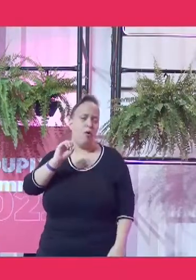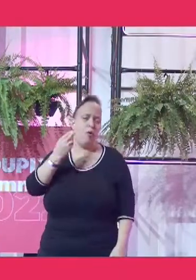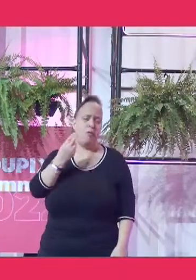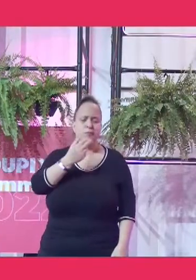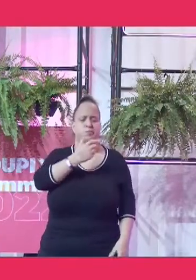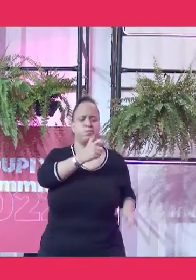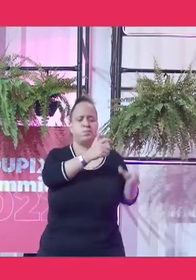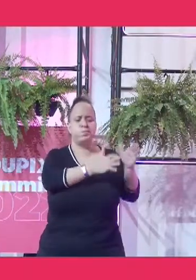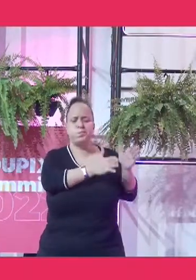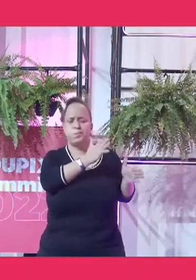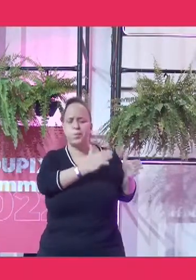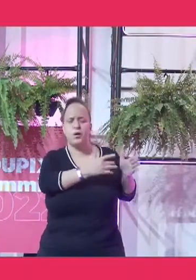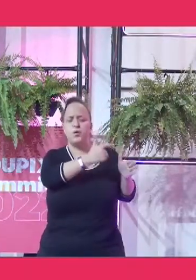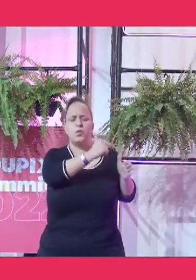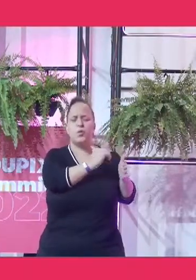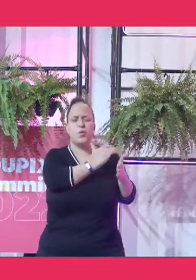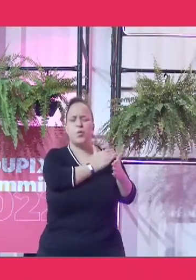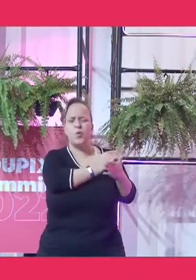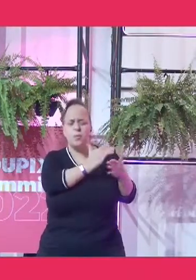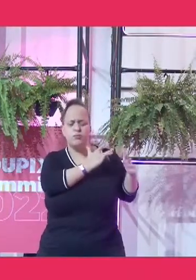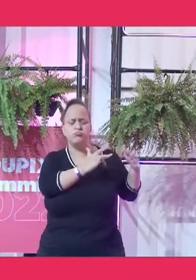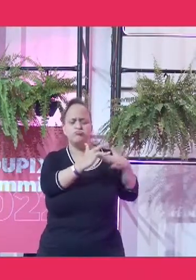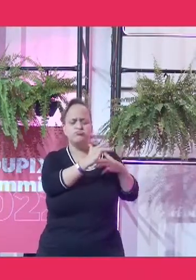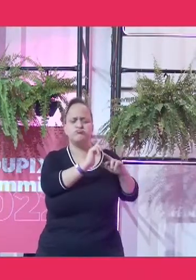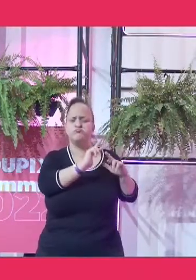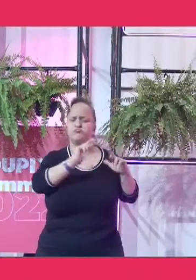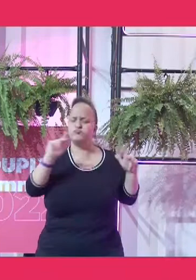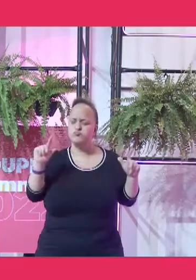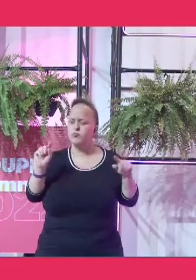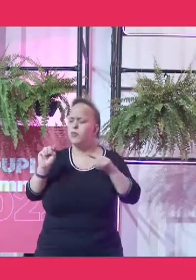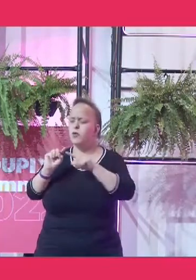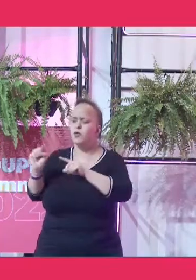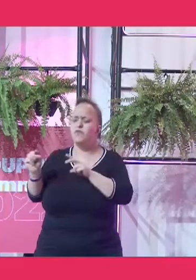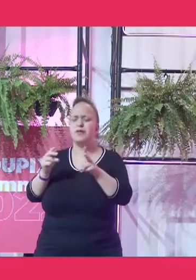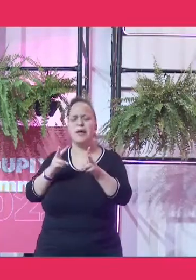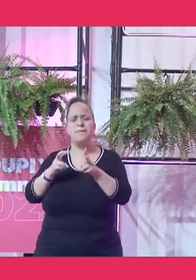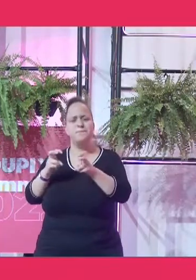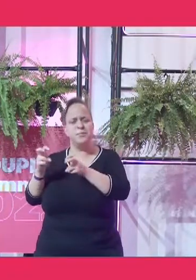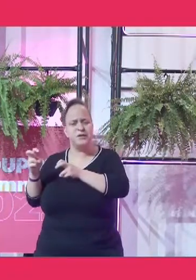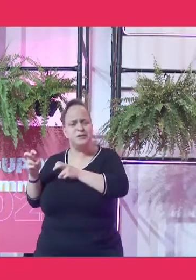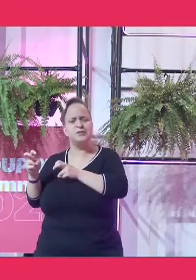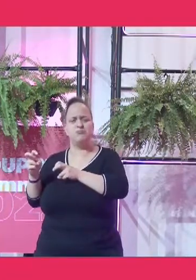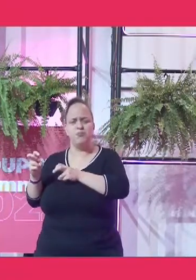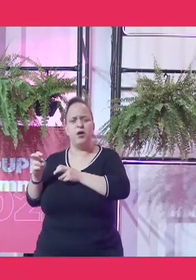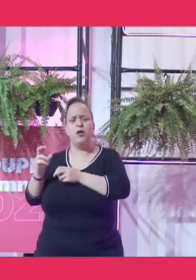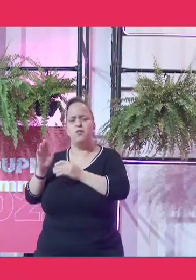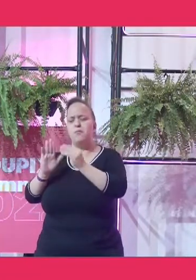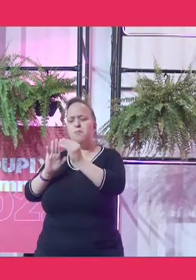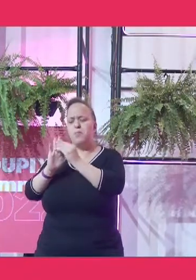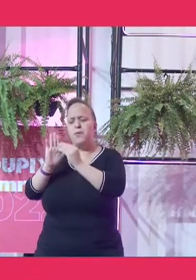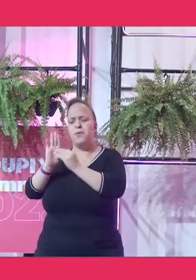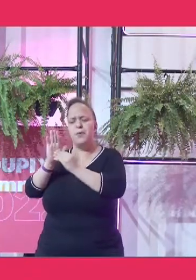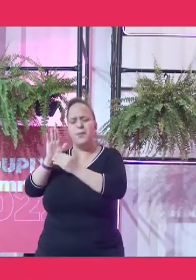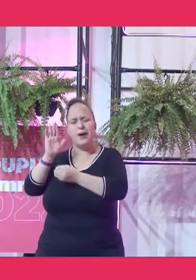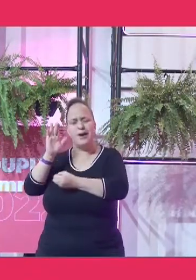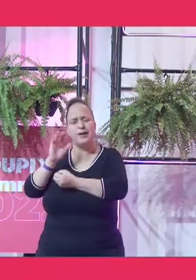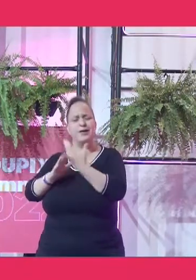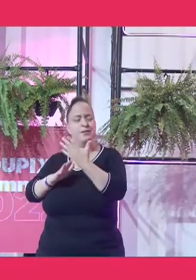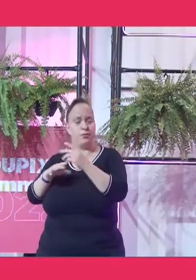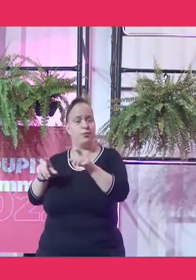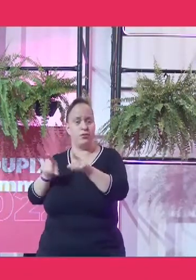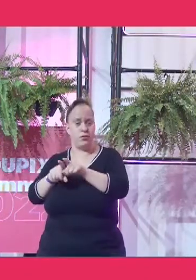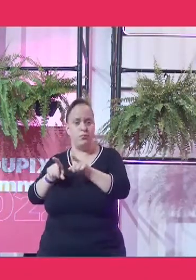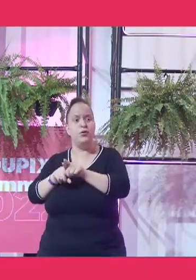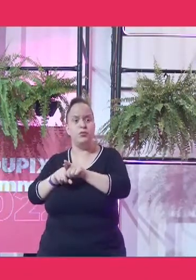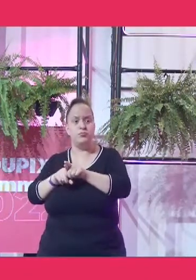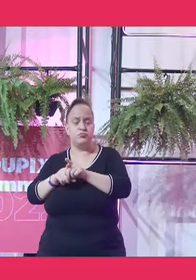entender um pouquinho disso, assim, de como você observa a internet, desse lugar de criadora há tanto tempo, dessa pessoa que já ocupa um